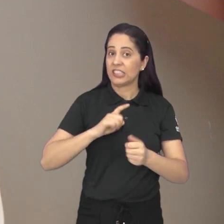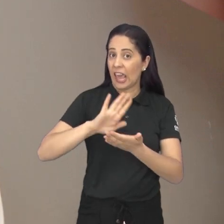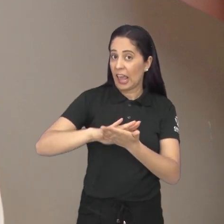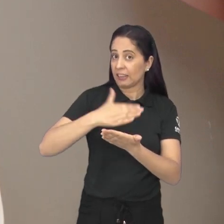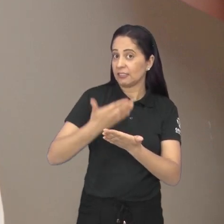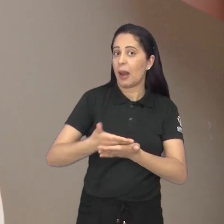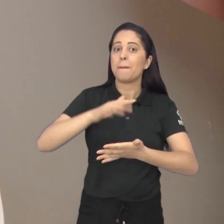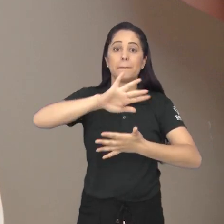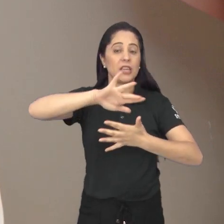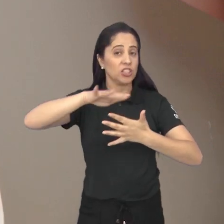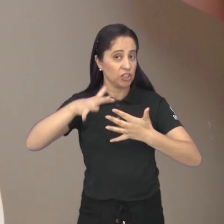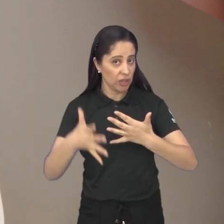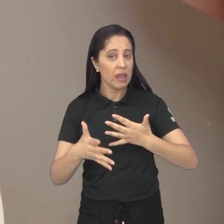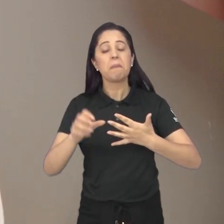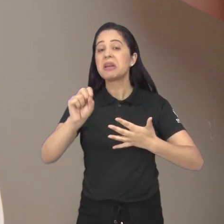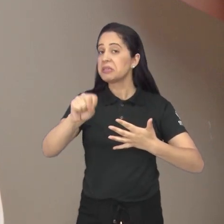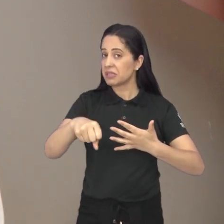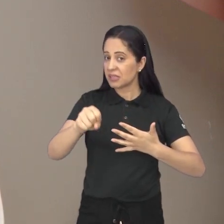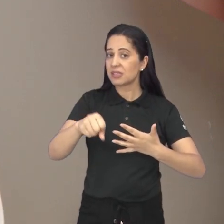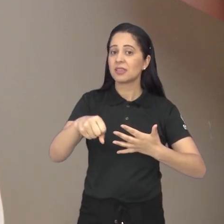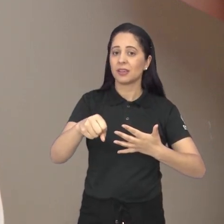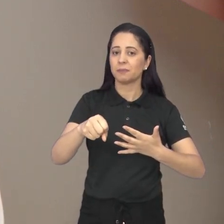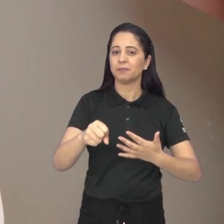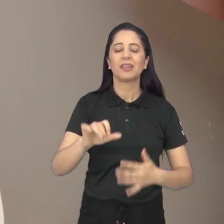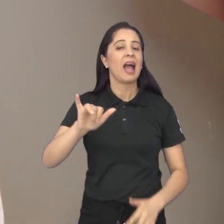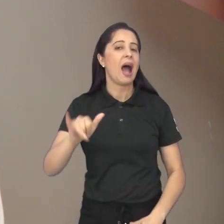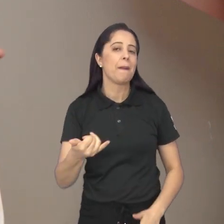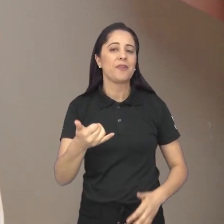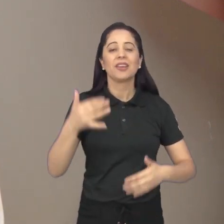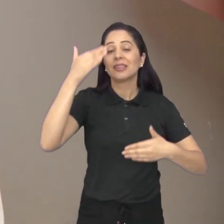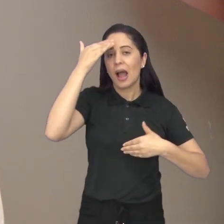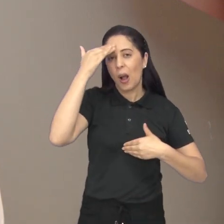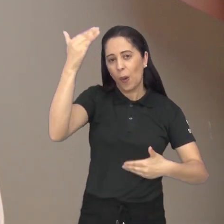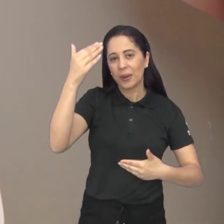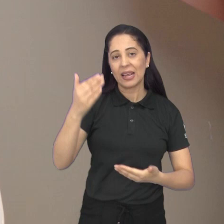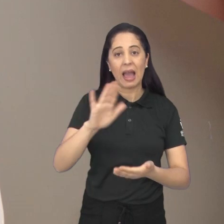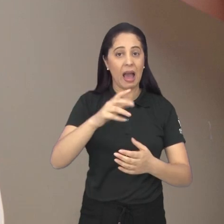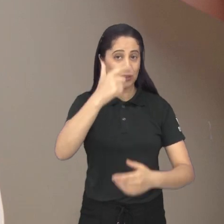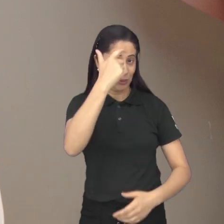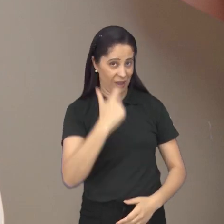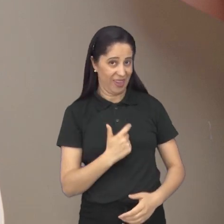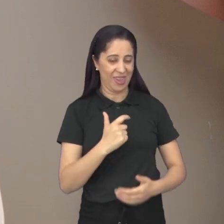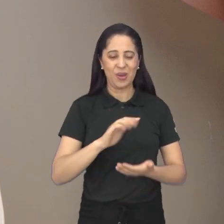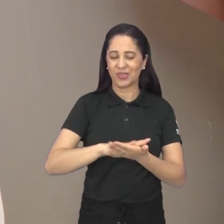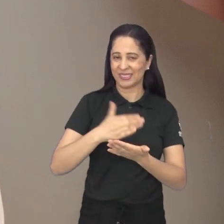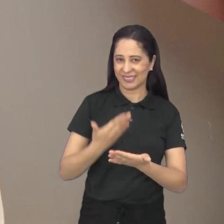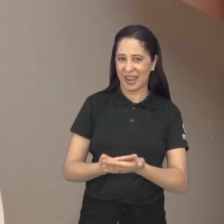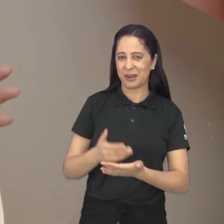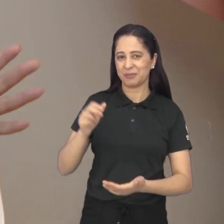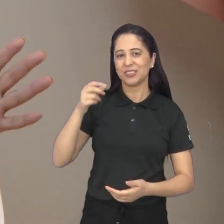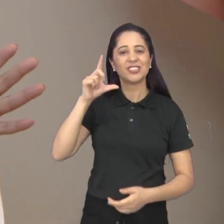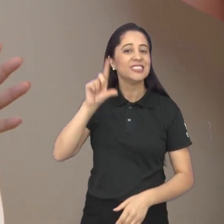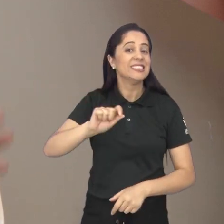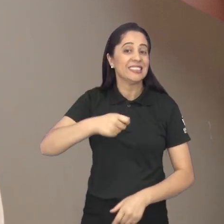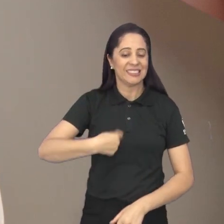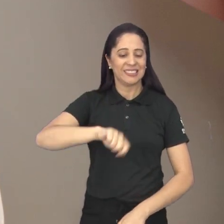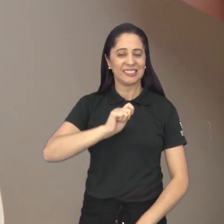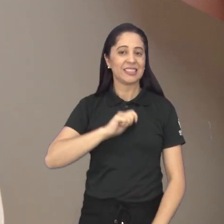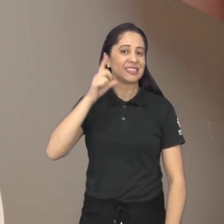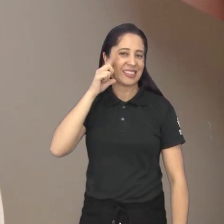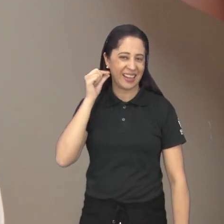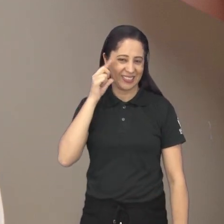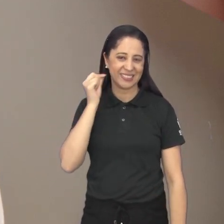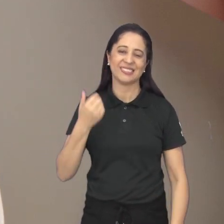com tradução de Libras em todos os programas. Aproveito para agradecer a Ana Furtado, que sempre faz a tradução